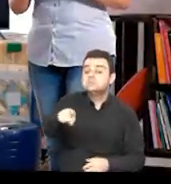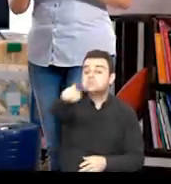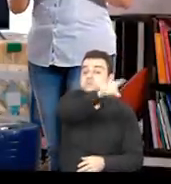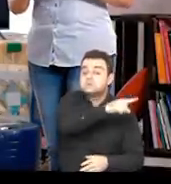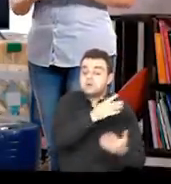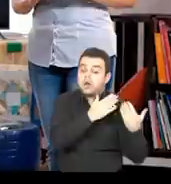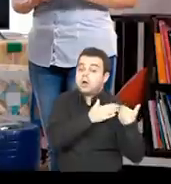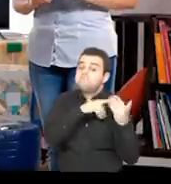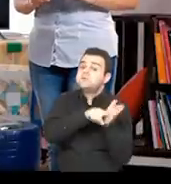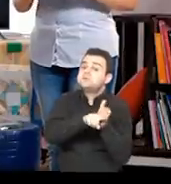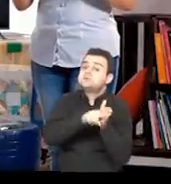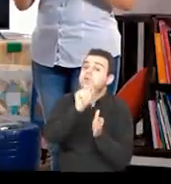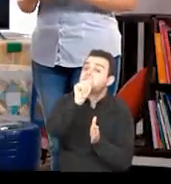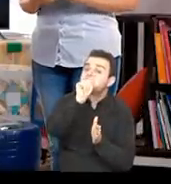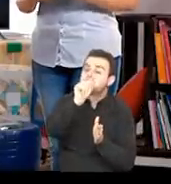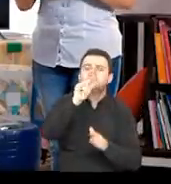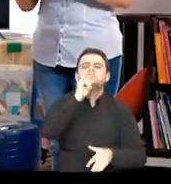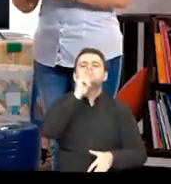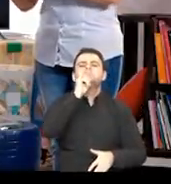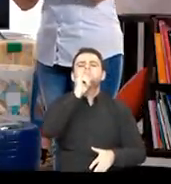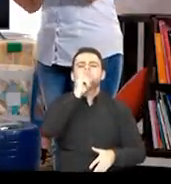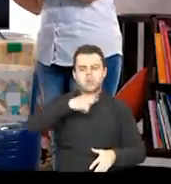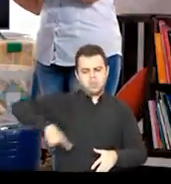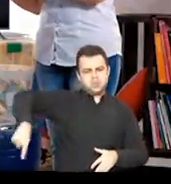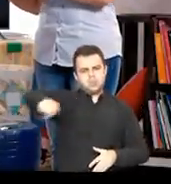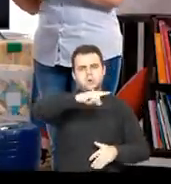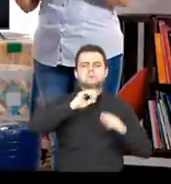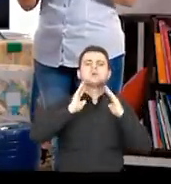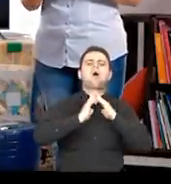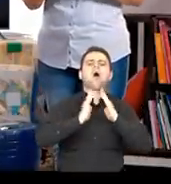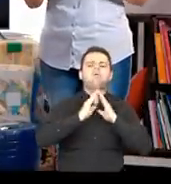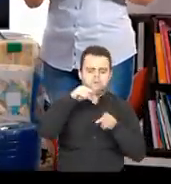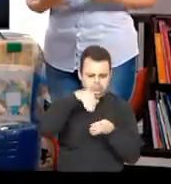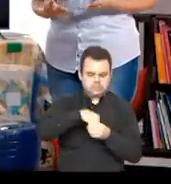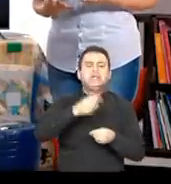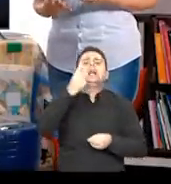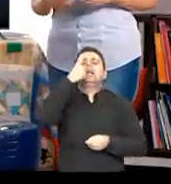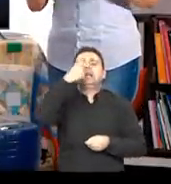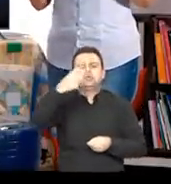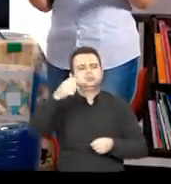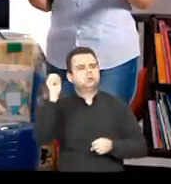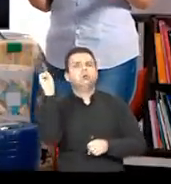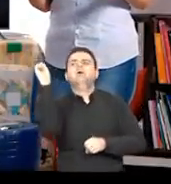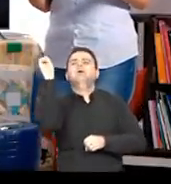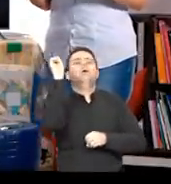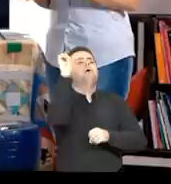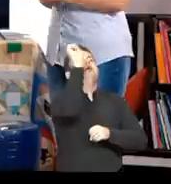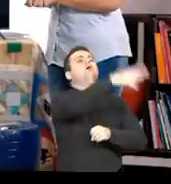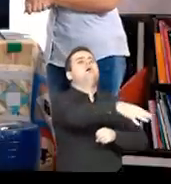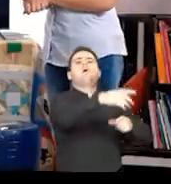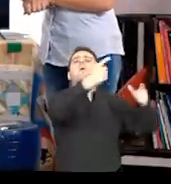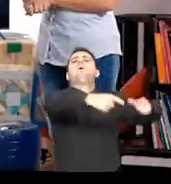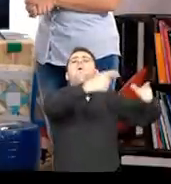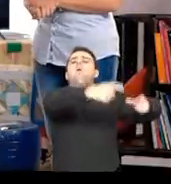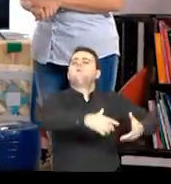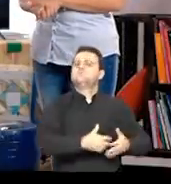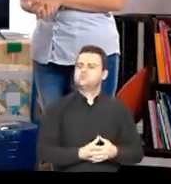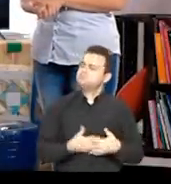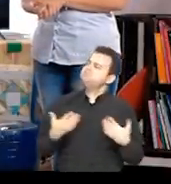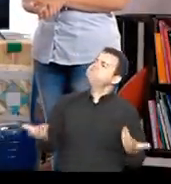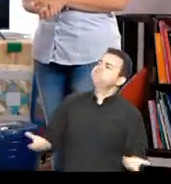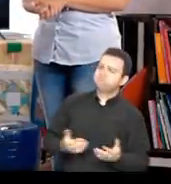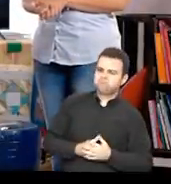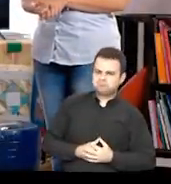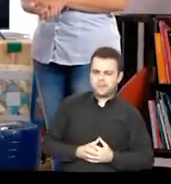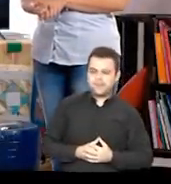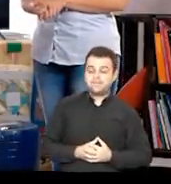Para onde será que vai os resíduos que nós produzimos em casa, o nosso lixo? Para onde será que ele vai, professor Luiz?